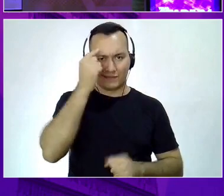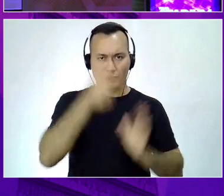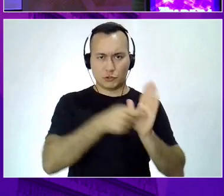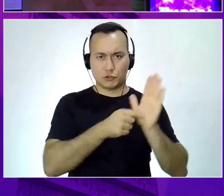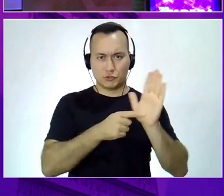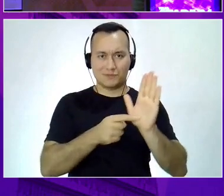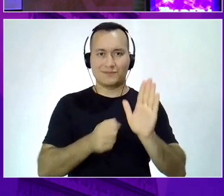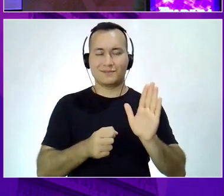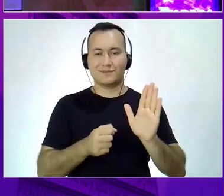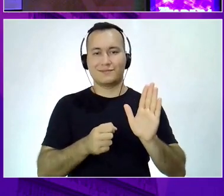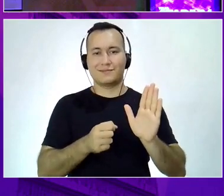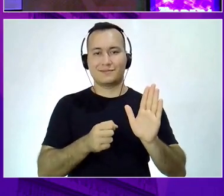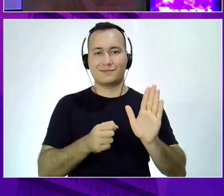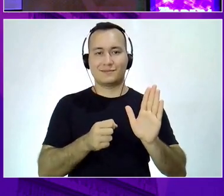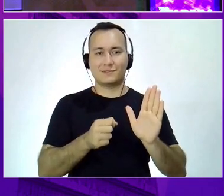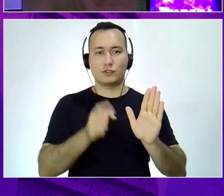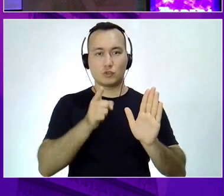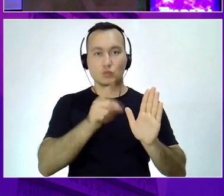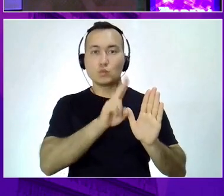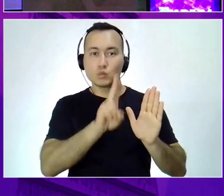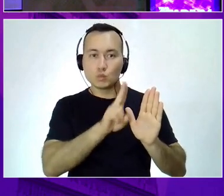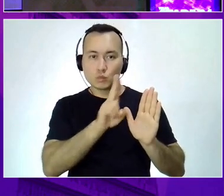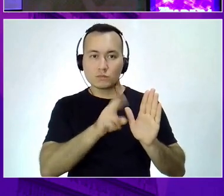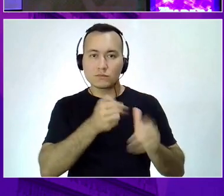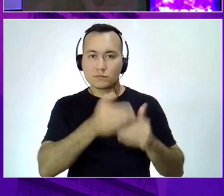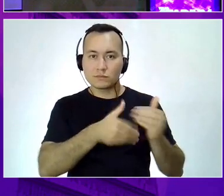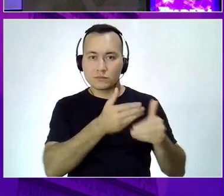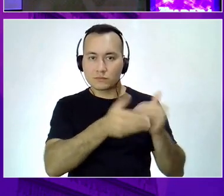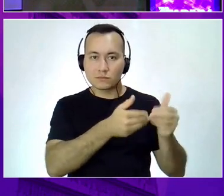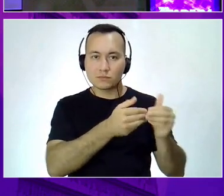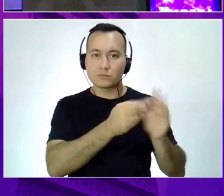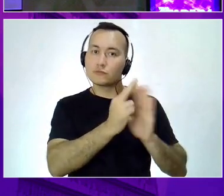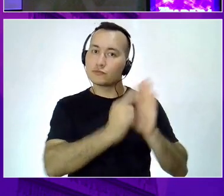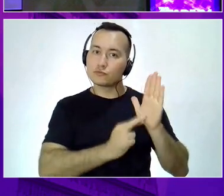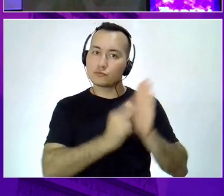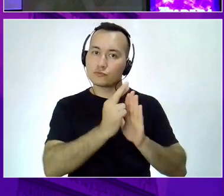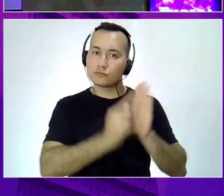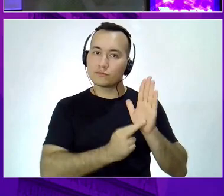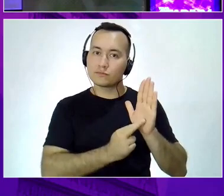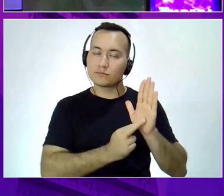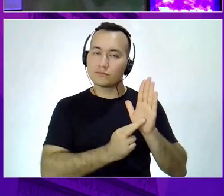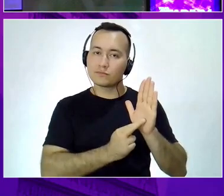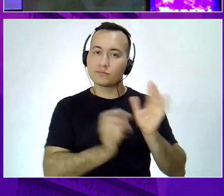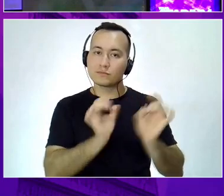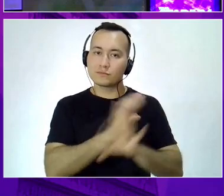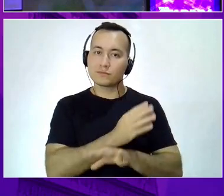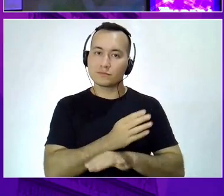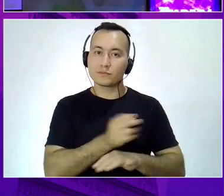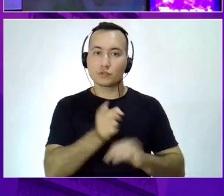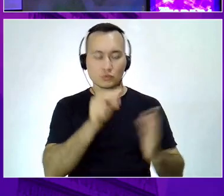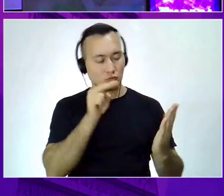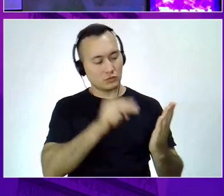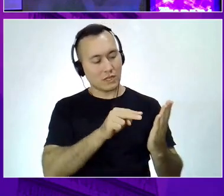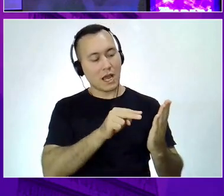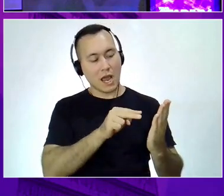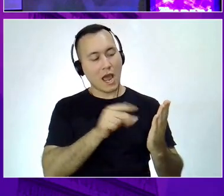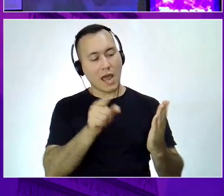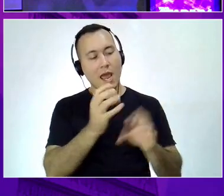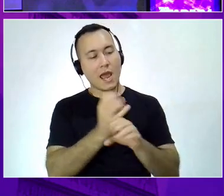Então, outra ferramenta legal para destacar, dependendo da tecnologia. O Wave, ele é um plugin, você pode baixar